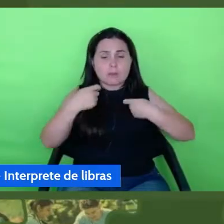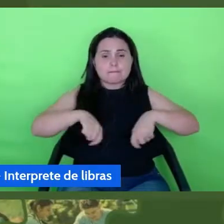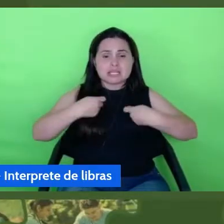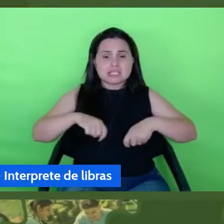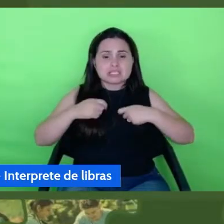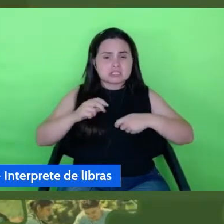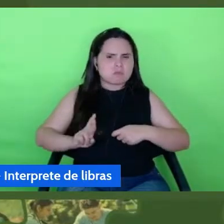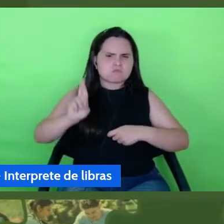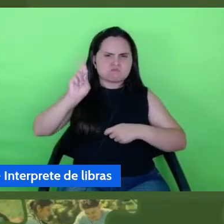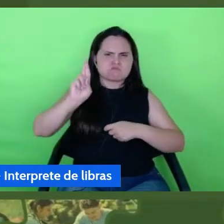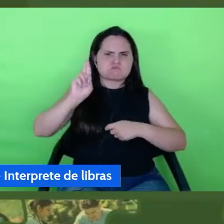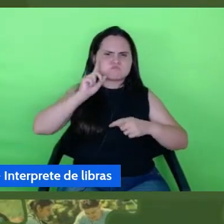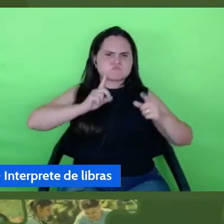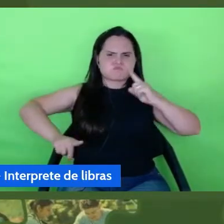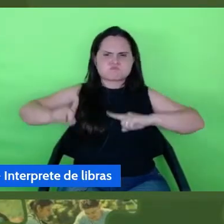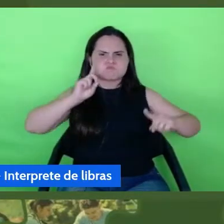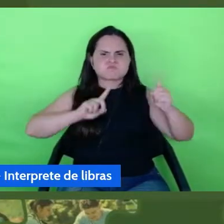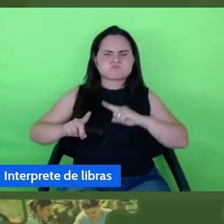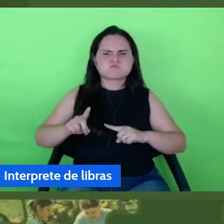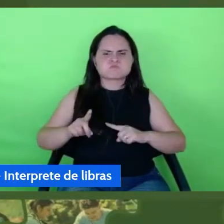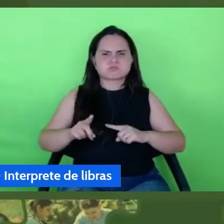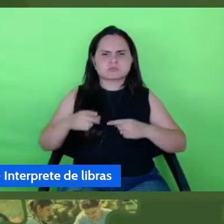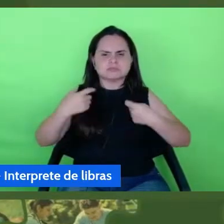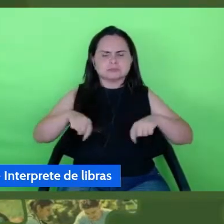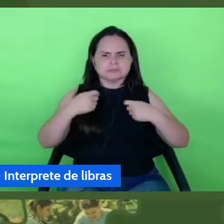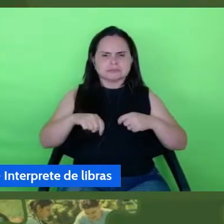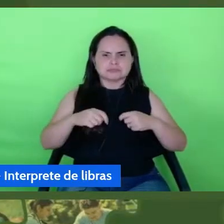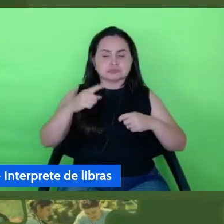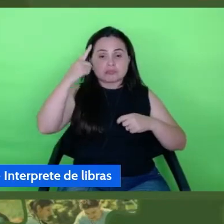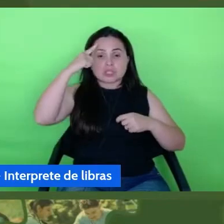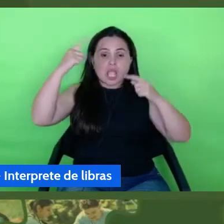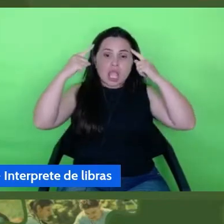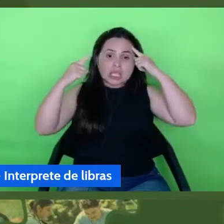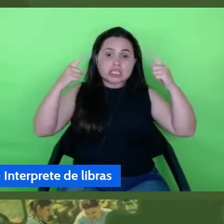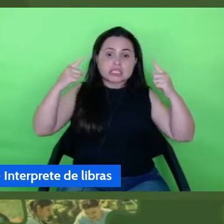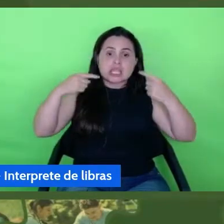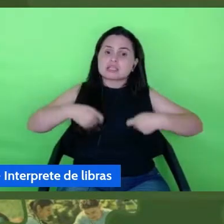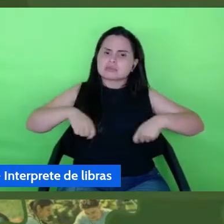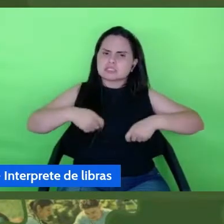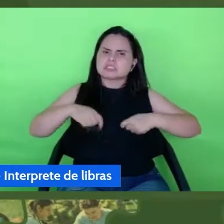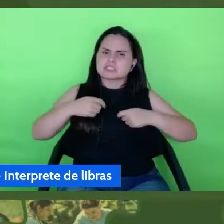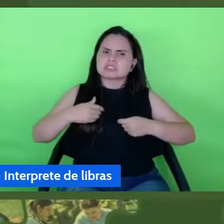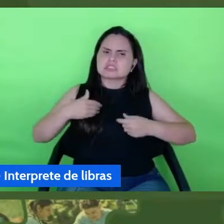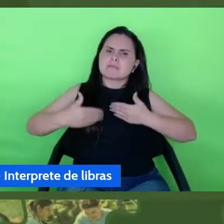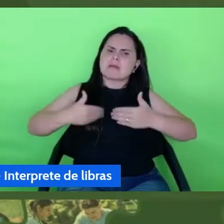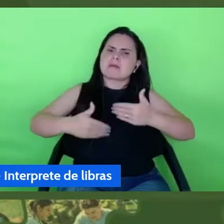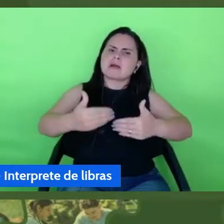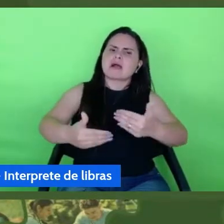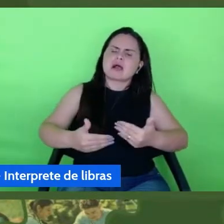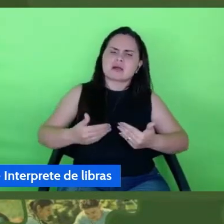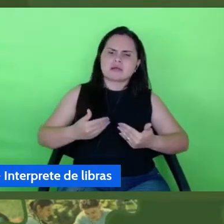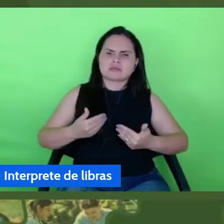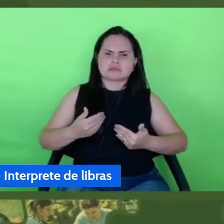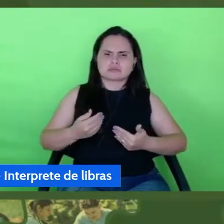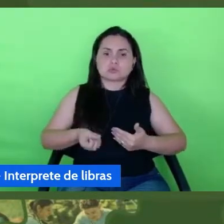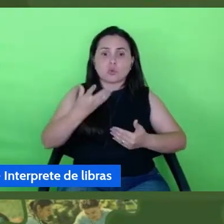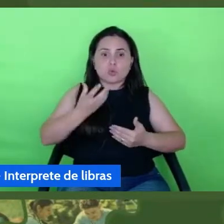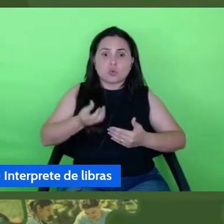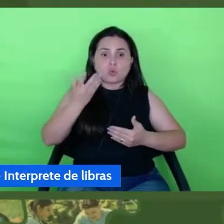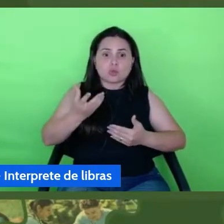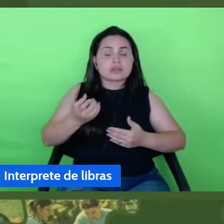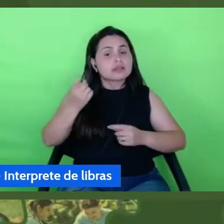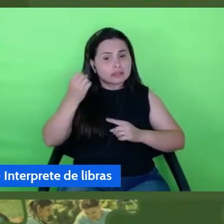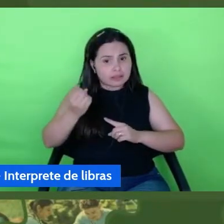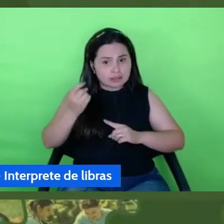liderar pessoas, você tem que despertar nas pessoas a ideia de que, olha, vale a pena andar para frente, inovar, criar. Isso a gente aprende